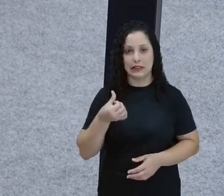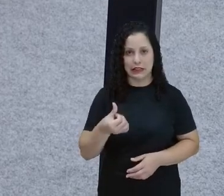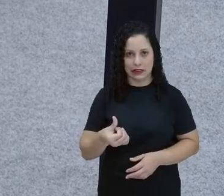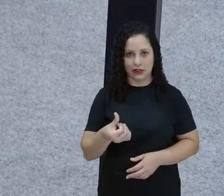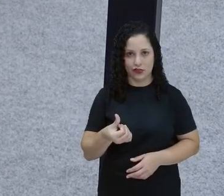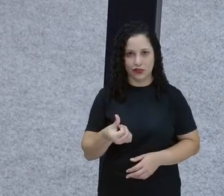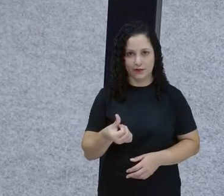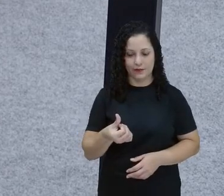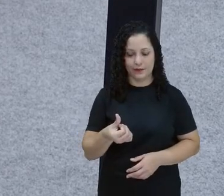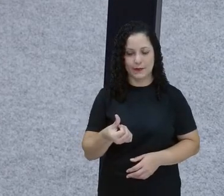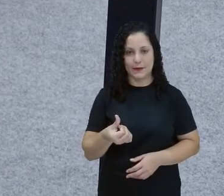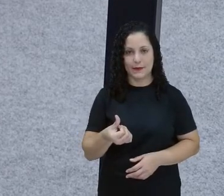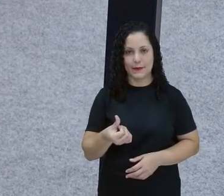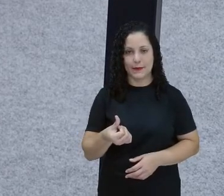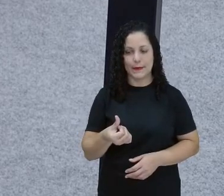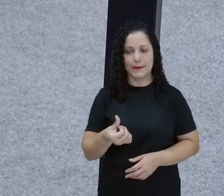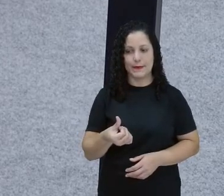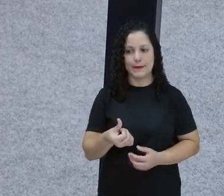certo?